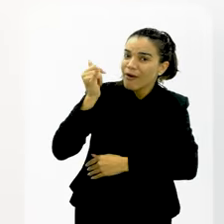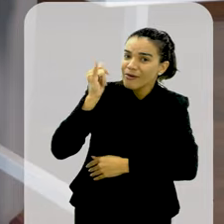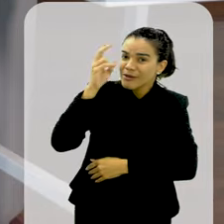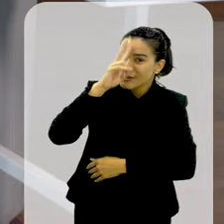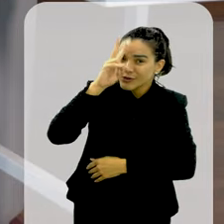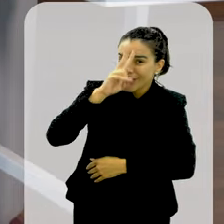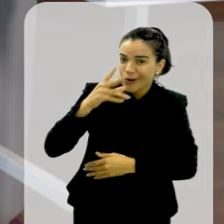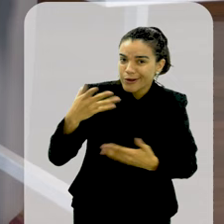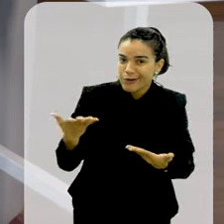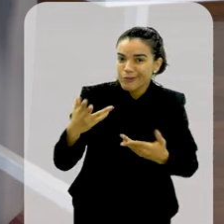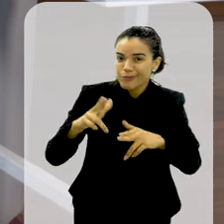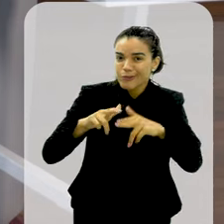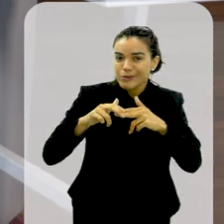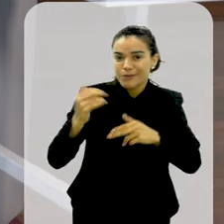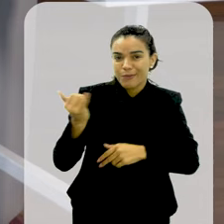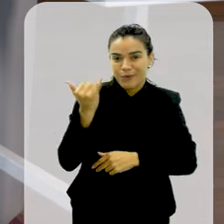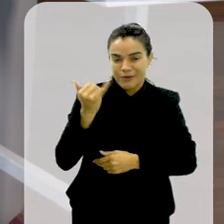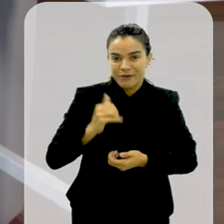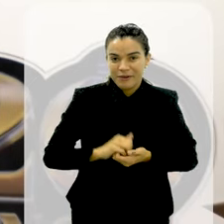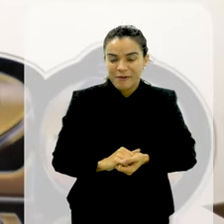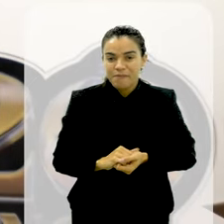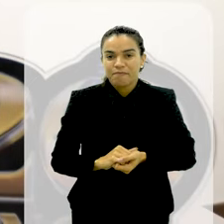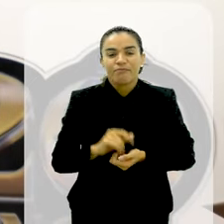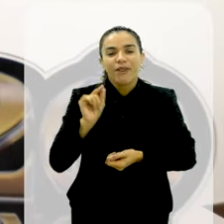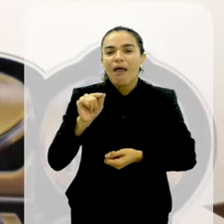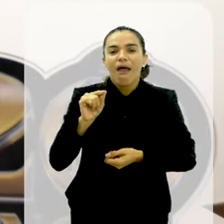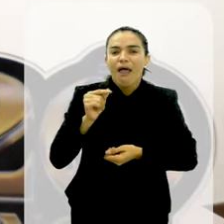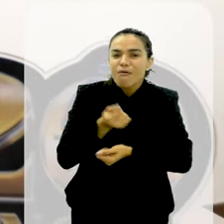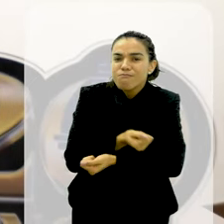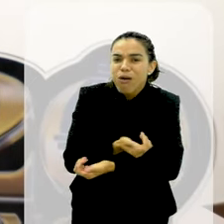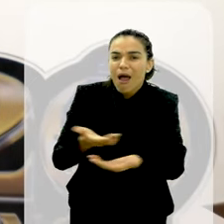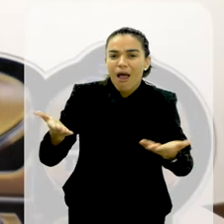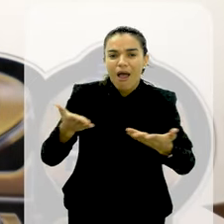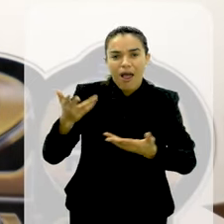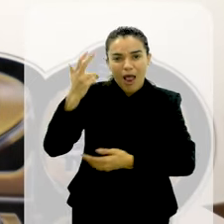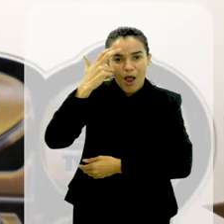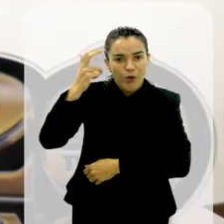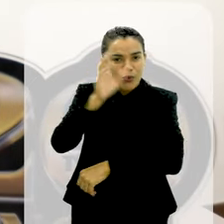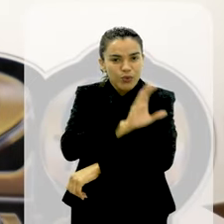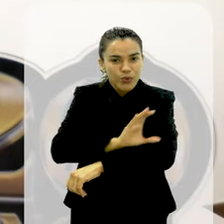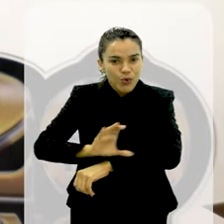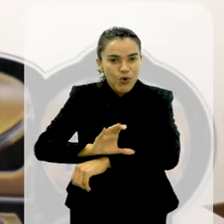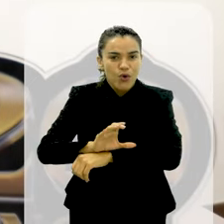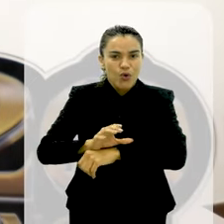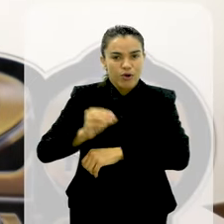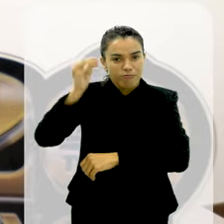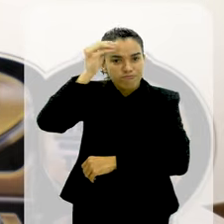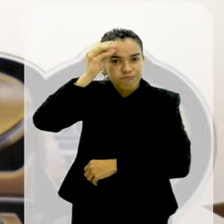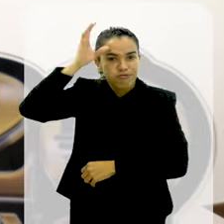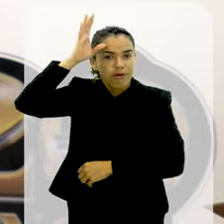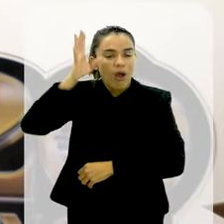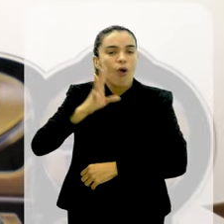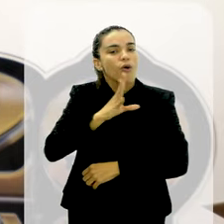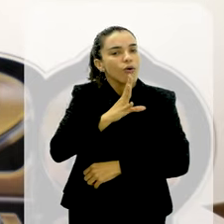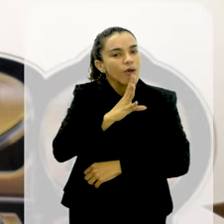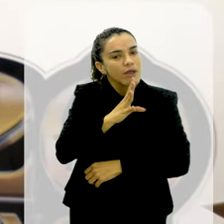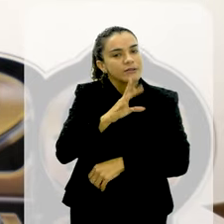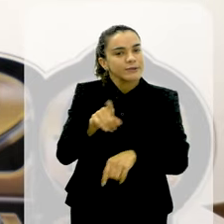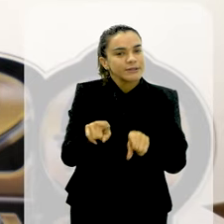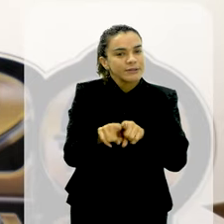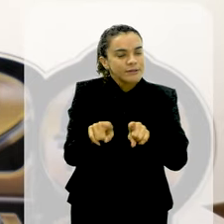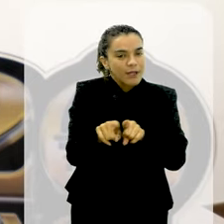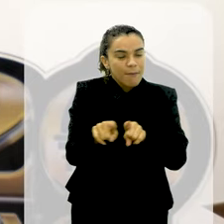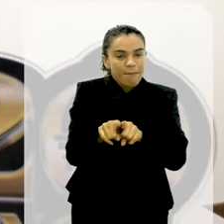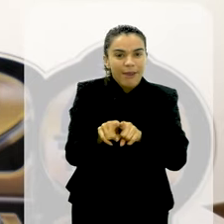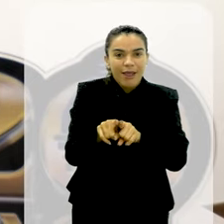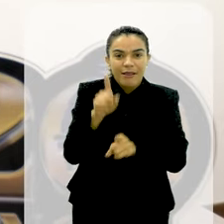nenhuma. Eu também acho importante porque você leva a cultura, você leva o conhecimento,